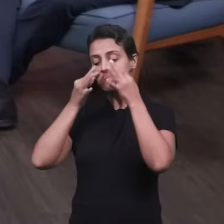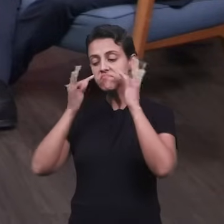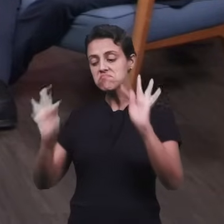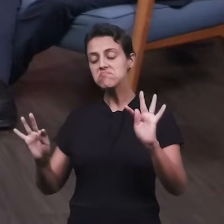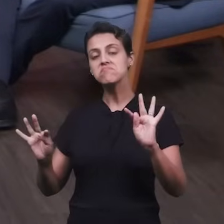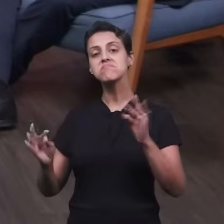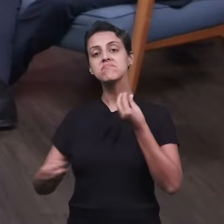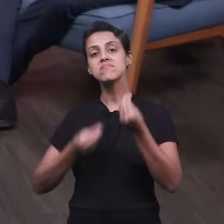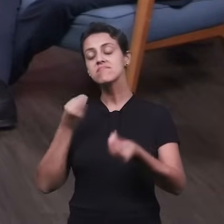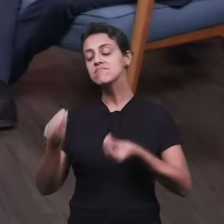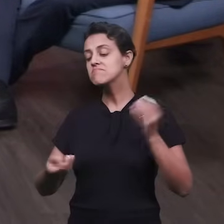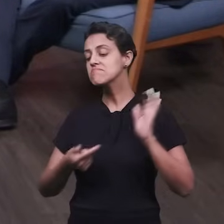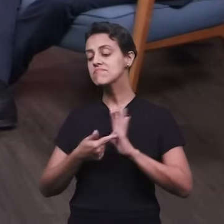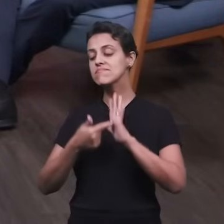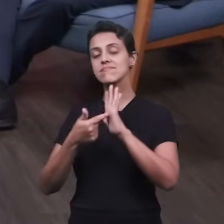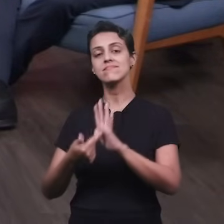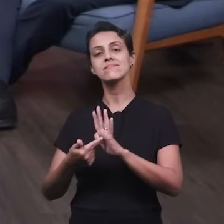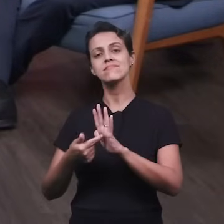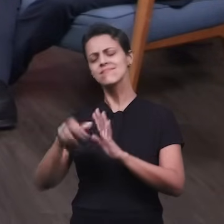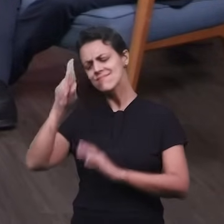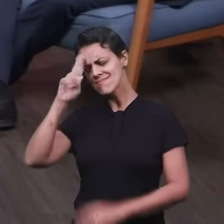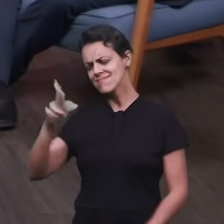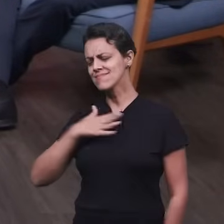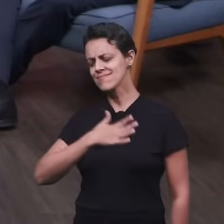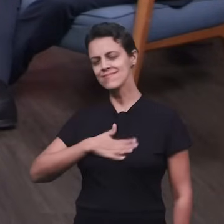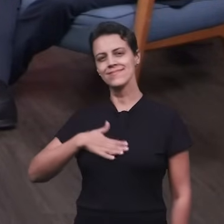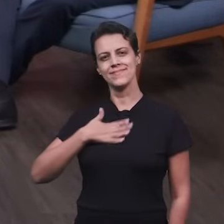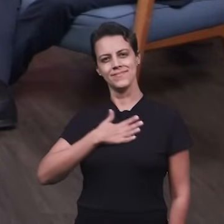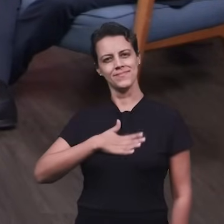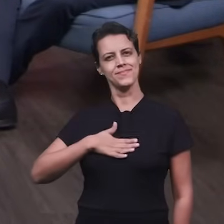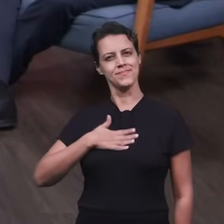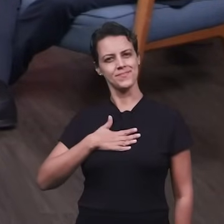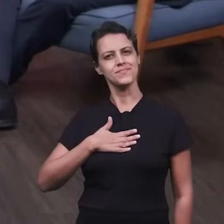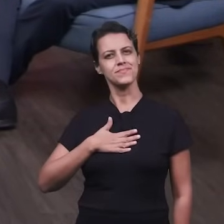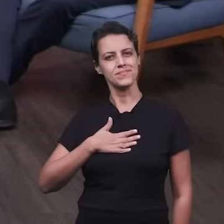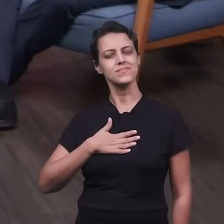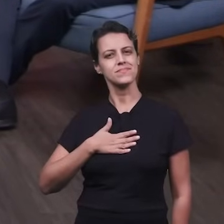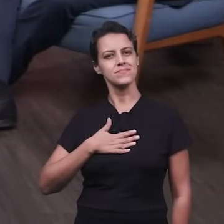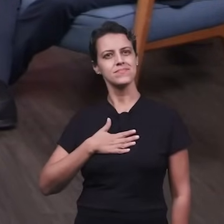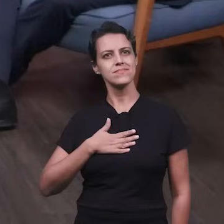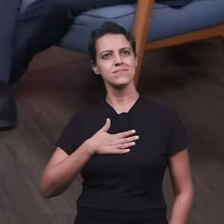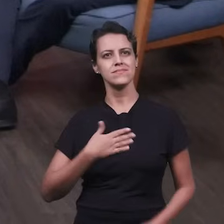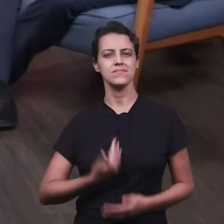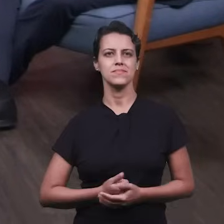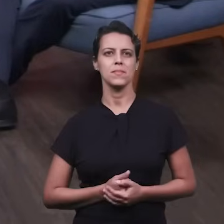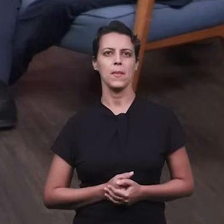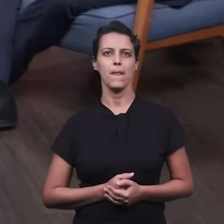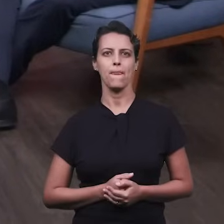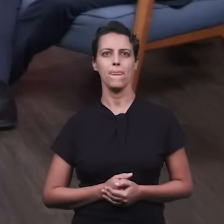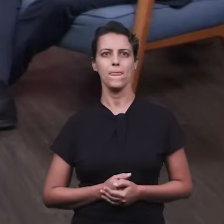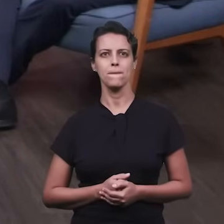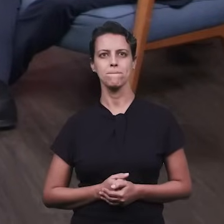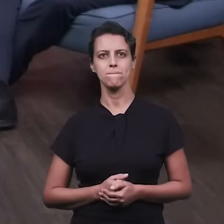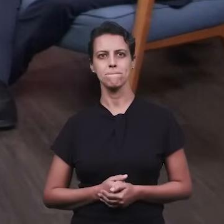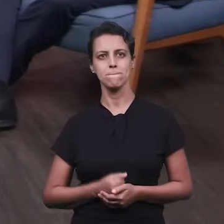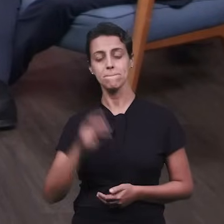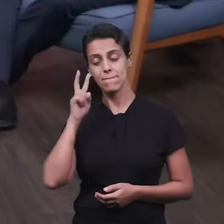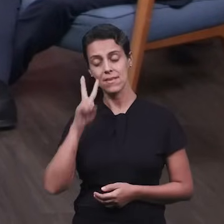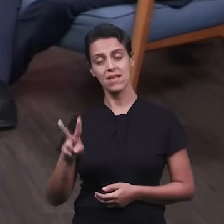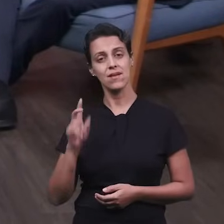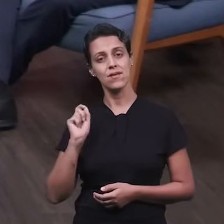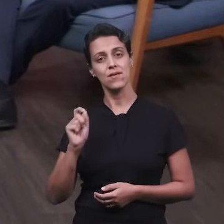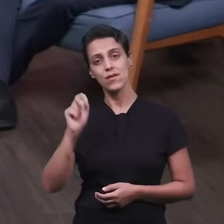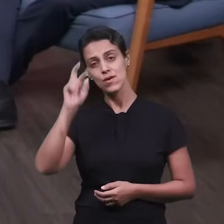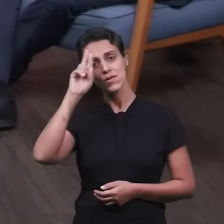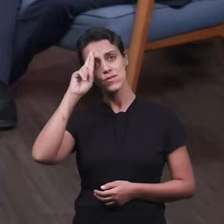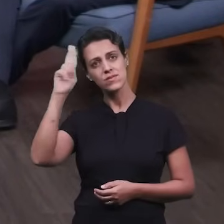dela se tornou agradável para o Senhor. Então, ela na resposta do Senhor para ela se viu assim, agradando ao Senhor. O